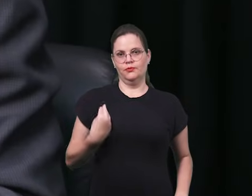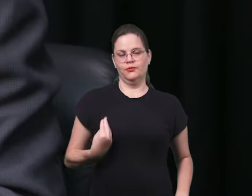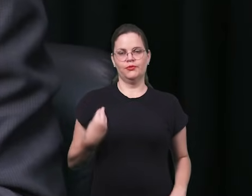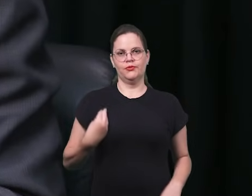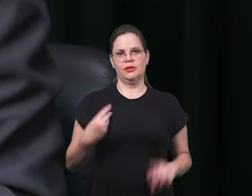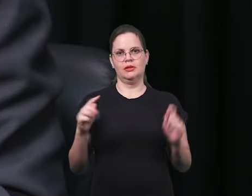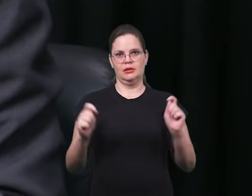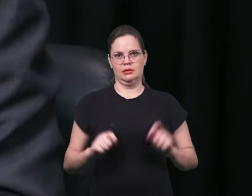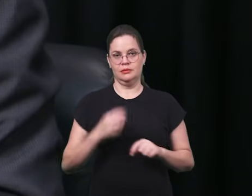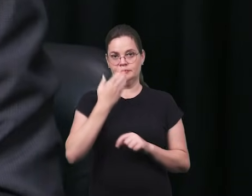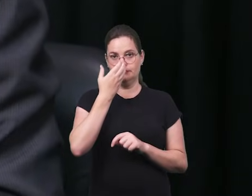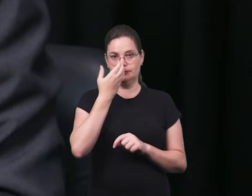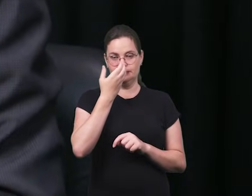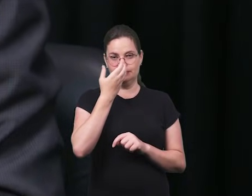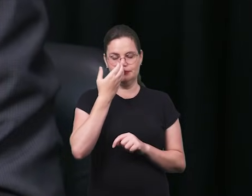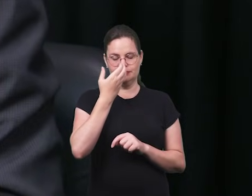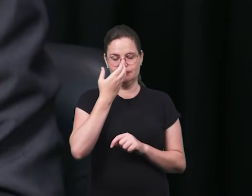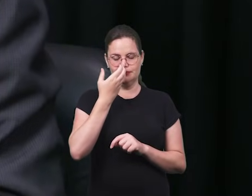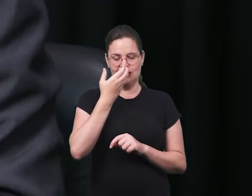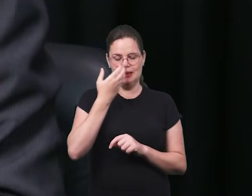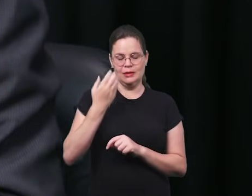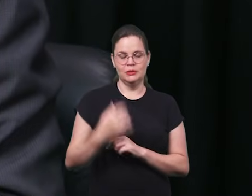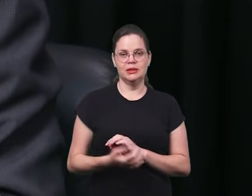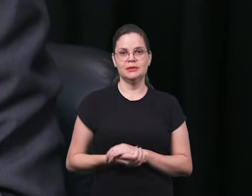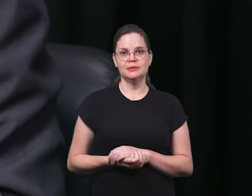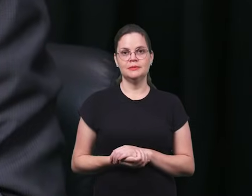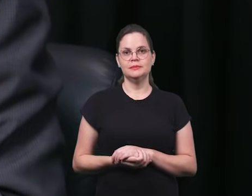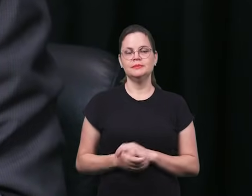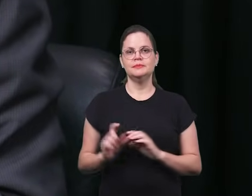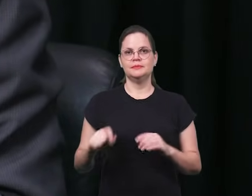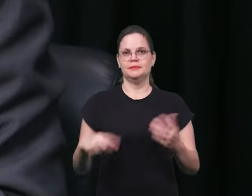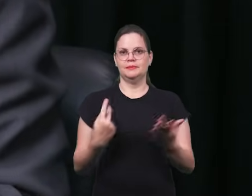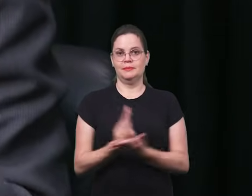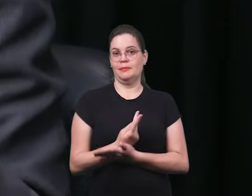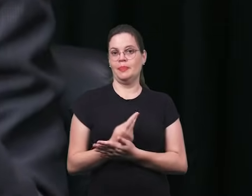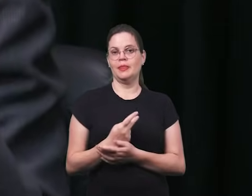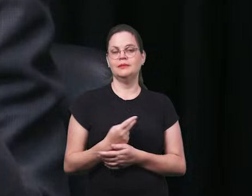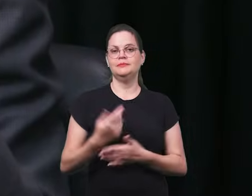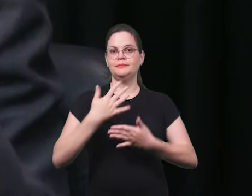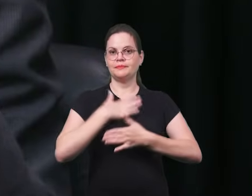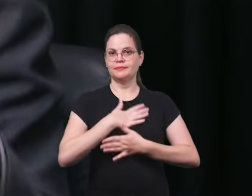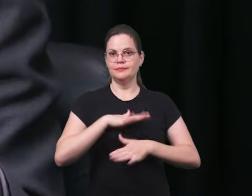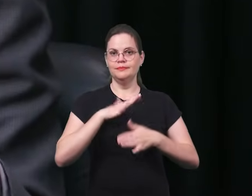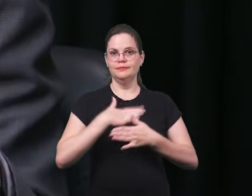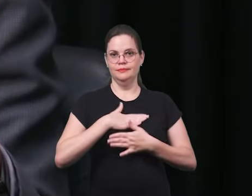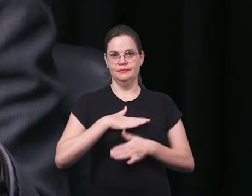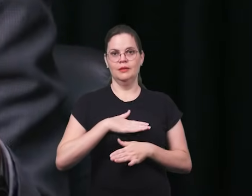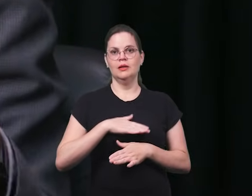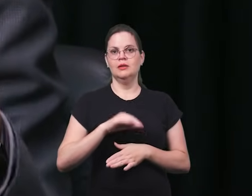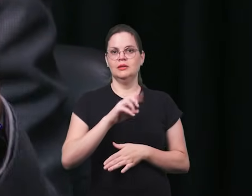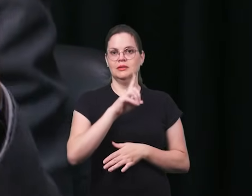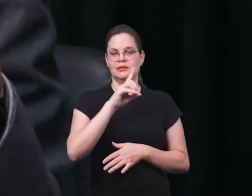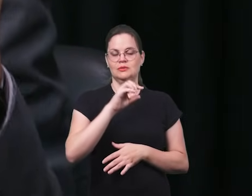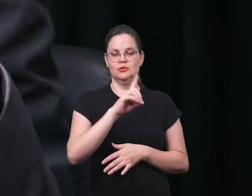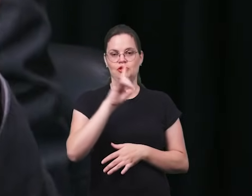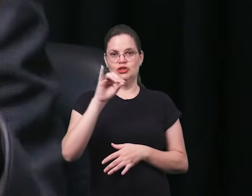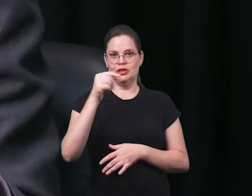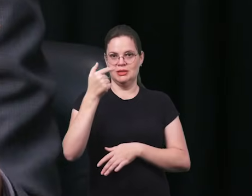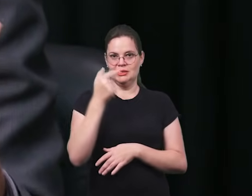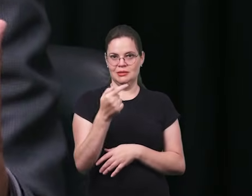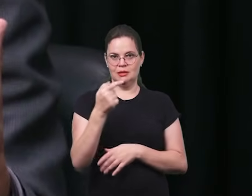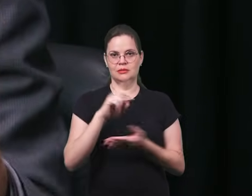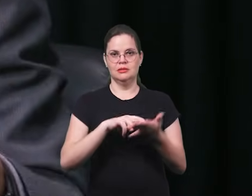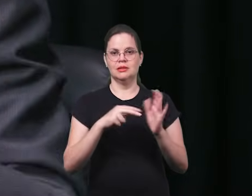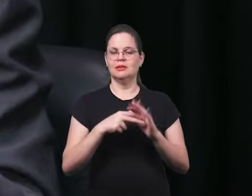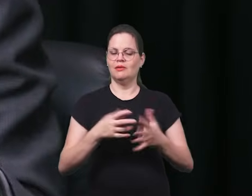existência, né? Então, na verdade, aqui, descansou no sétimo dia, ele tem o sentido de alegria, ele tem